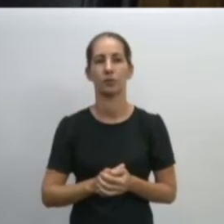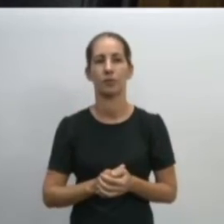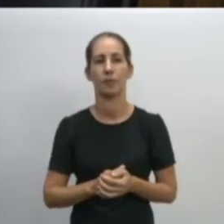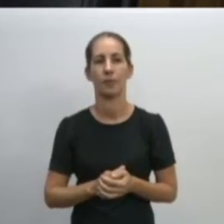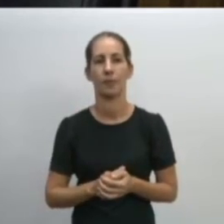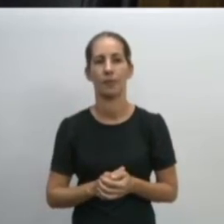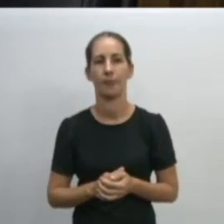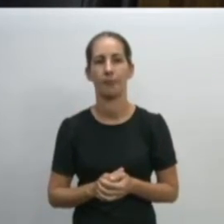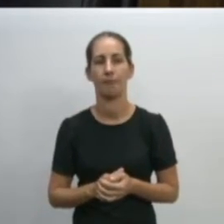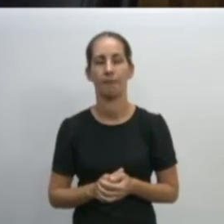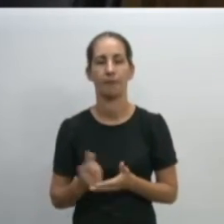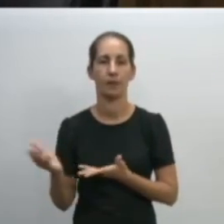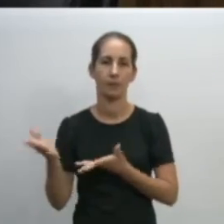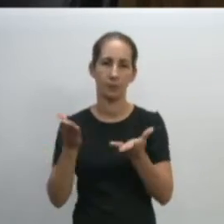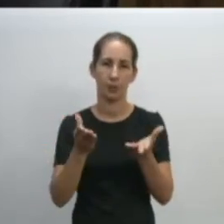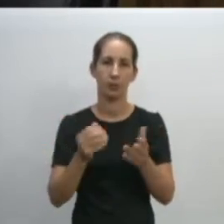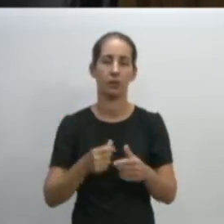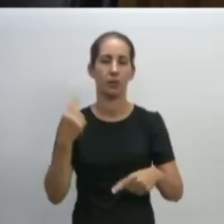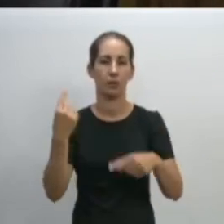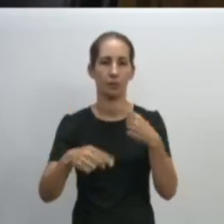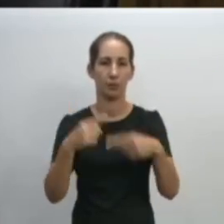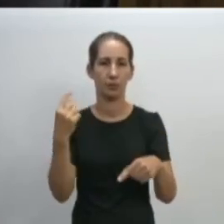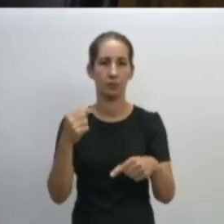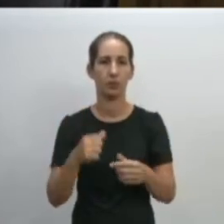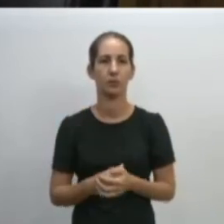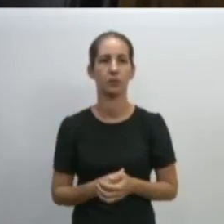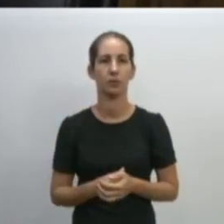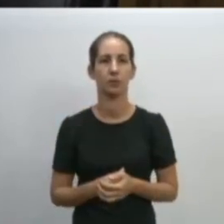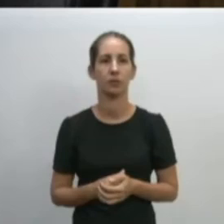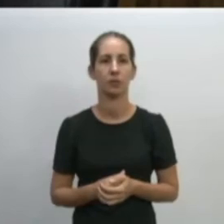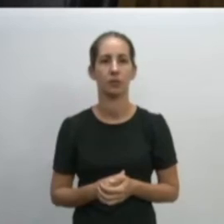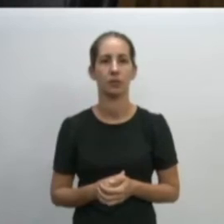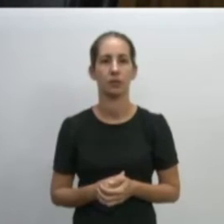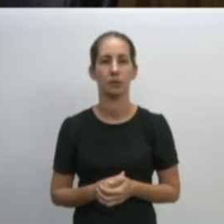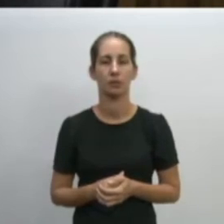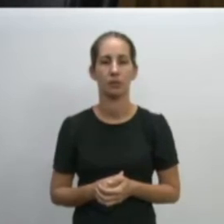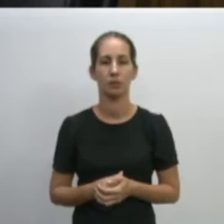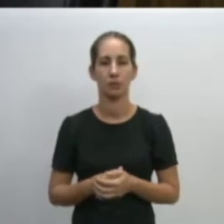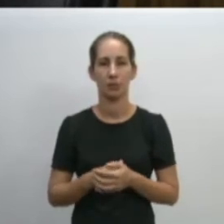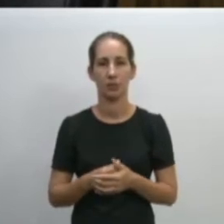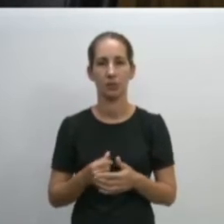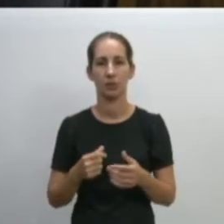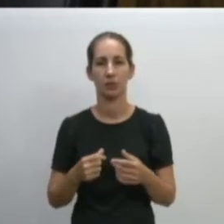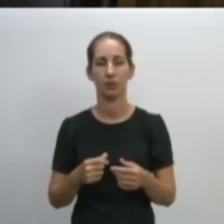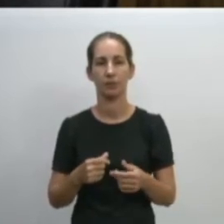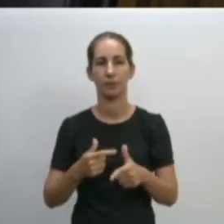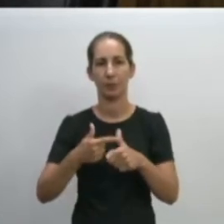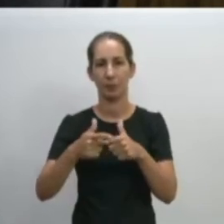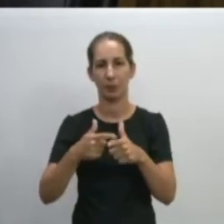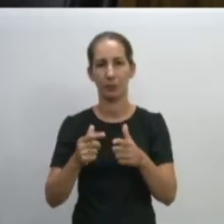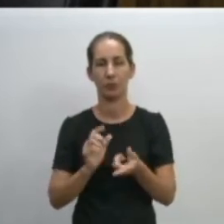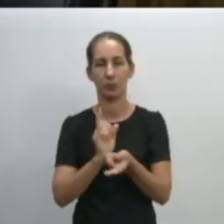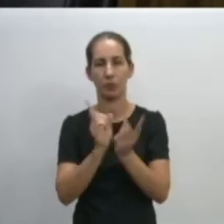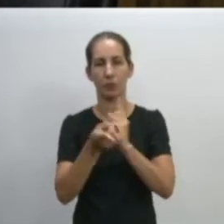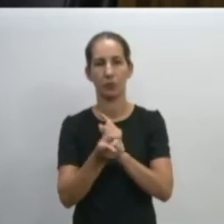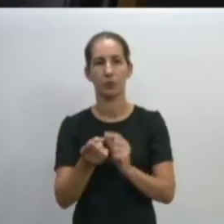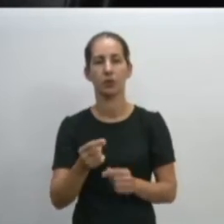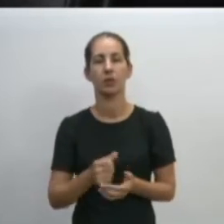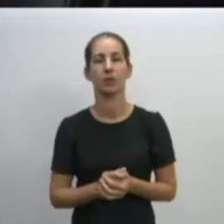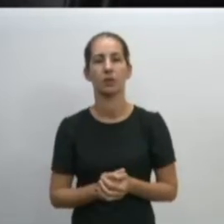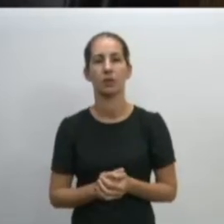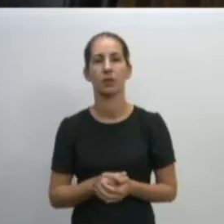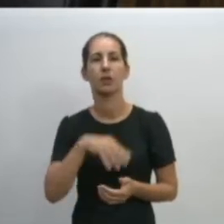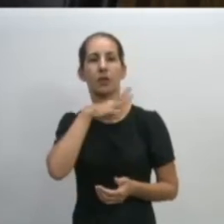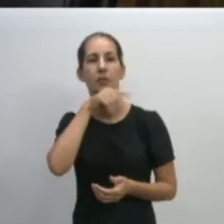que dispõe sobre a proibição de práticas de adestramento agressivo e invasivo contra animais domésticos